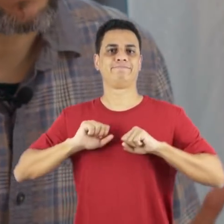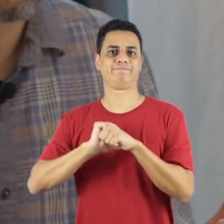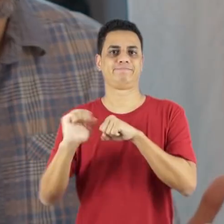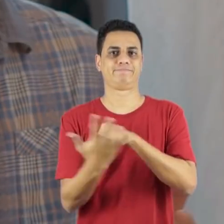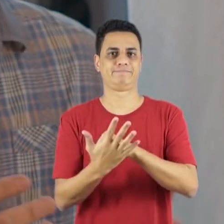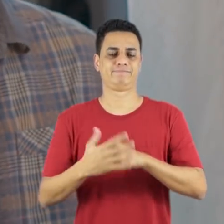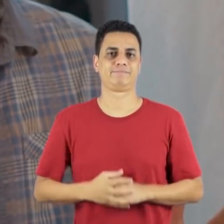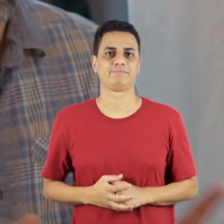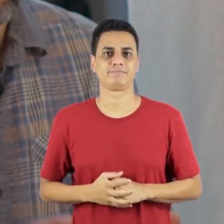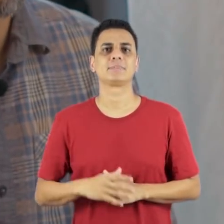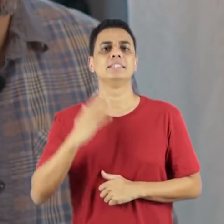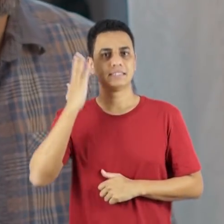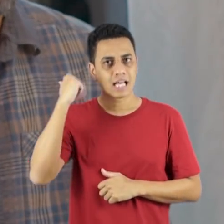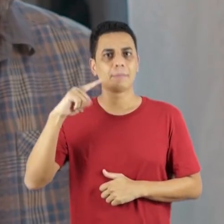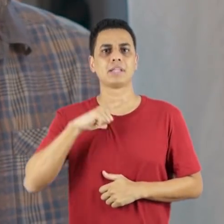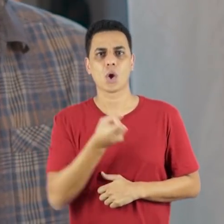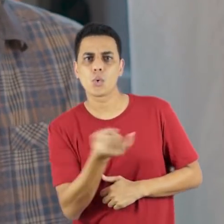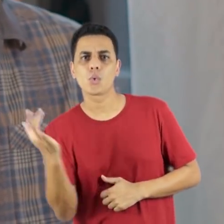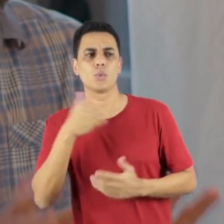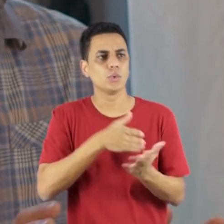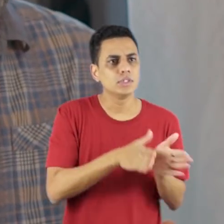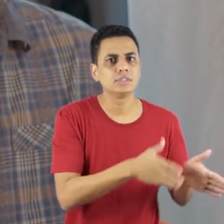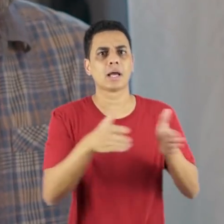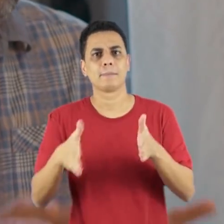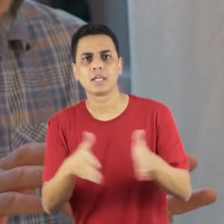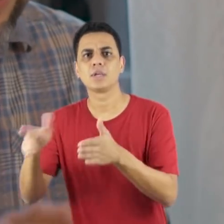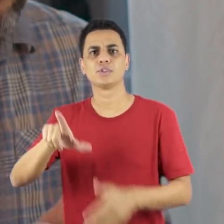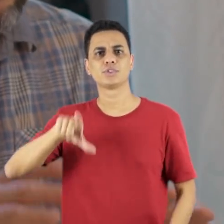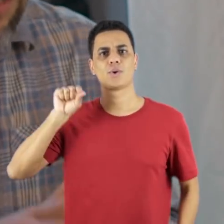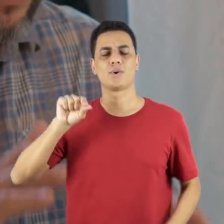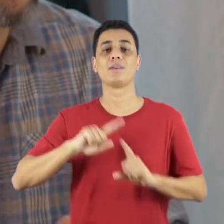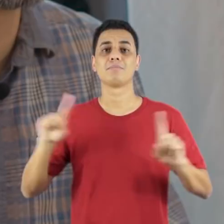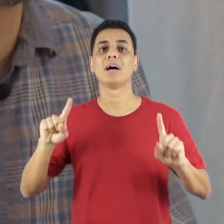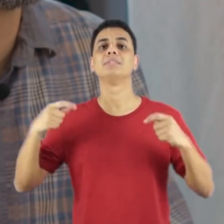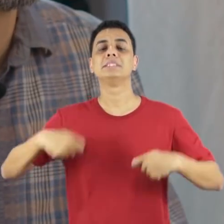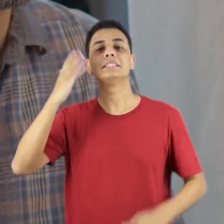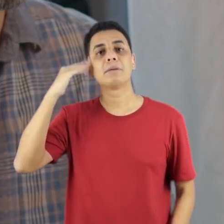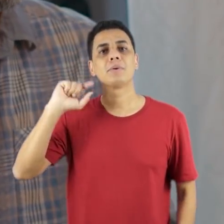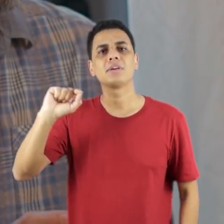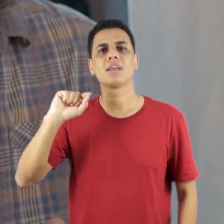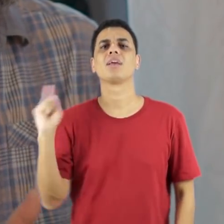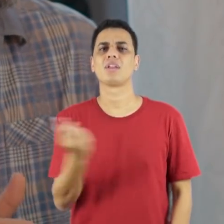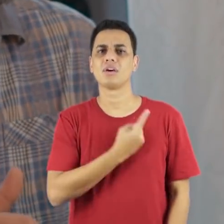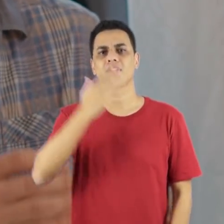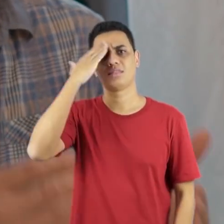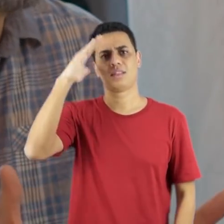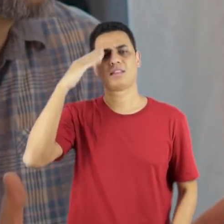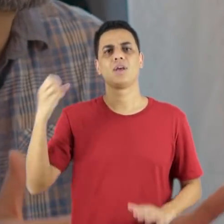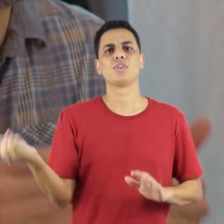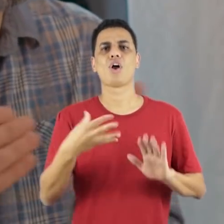conversar mais aqui sobre as motivações dessas escolhas, mas vamos dizer que a gente entendeu as novas regras do jogo e que, apesar